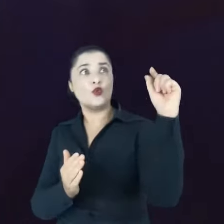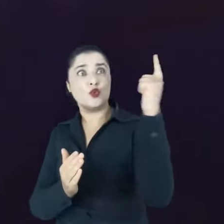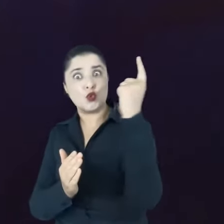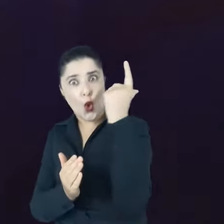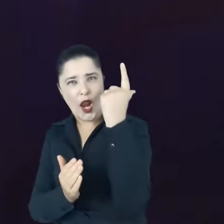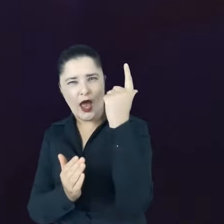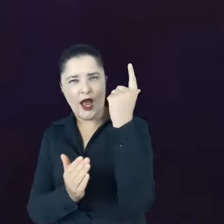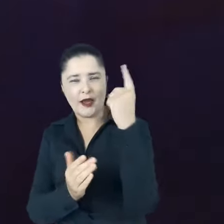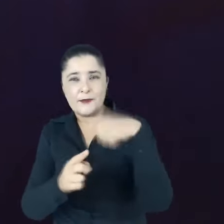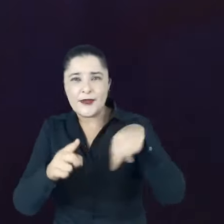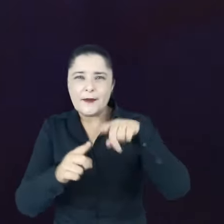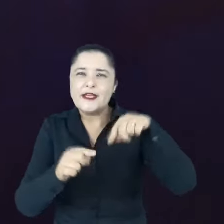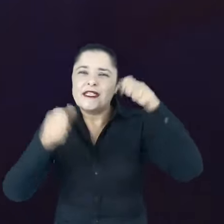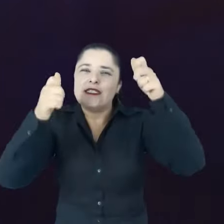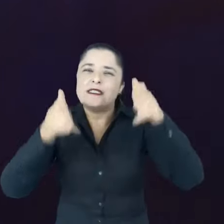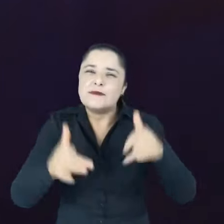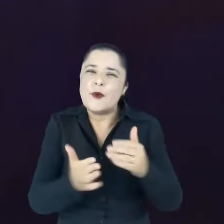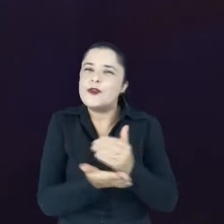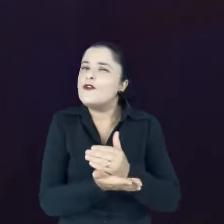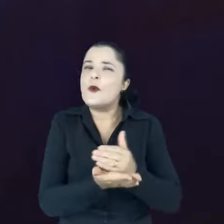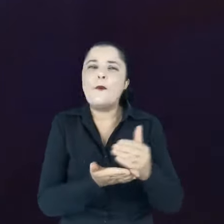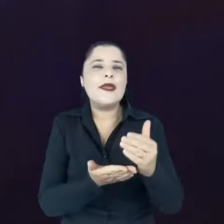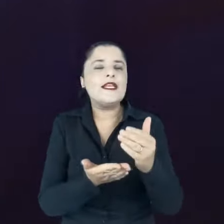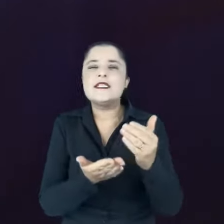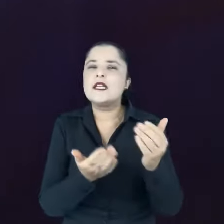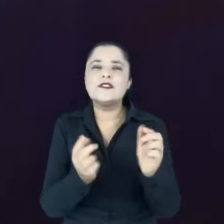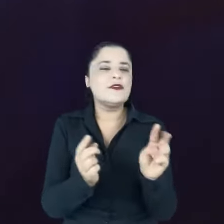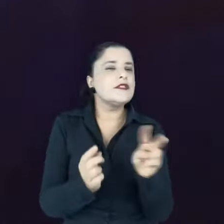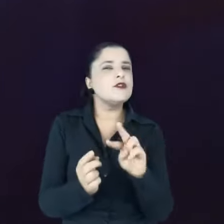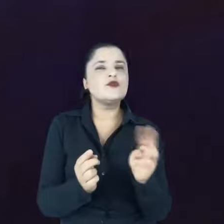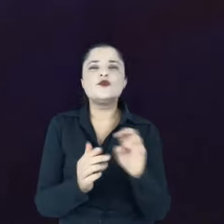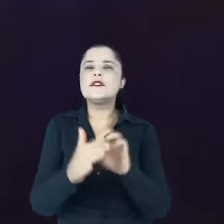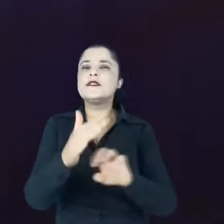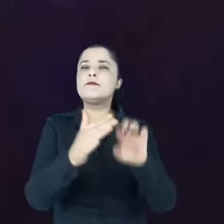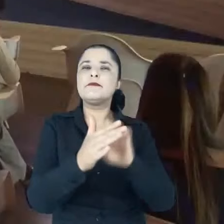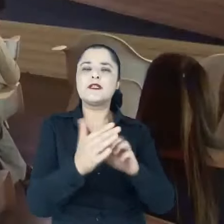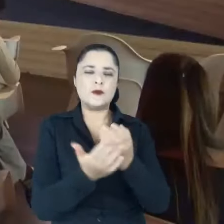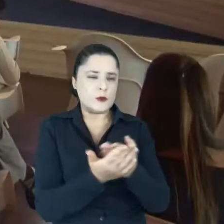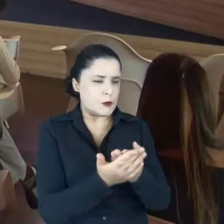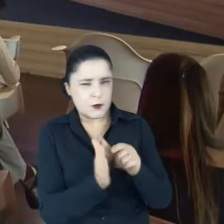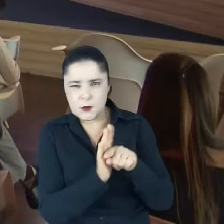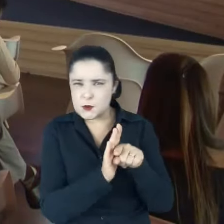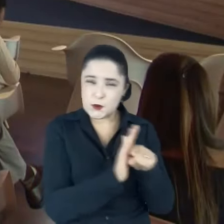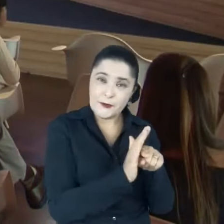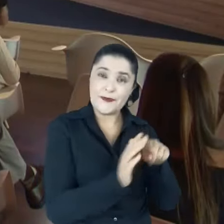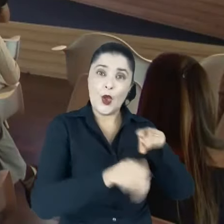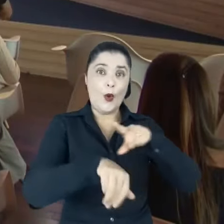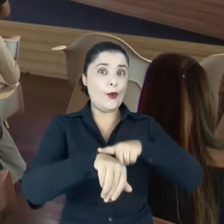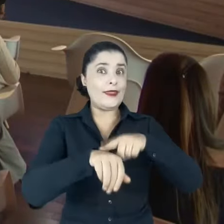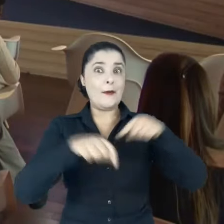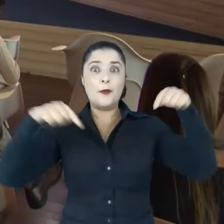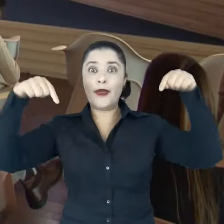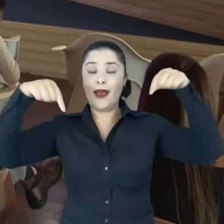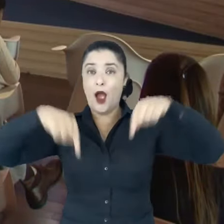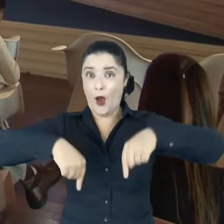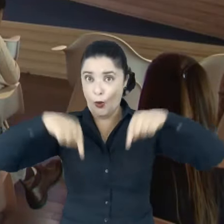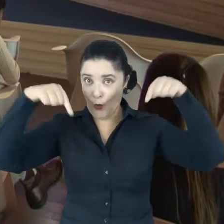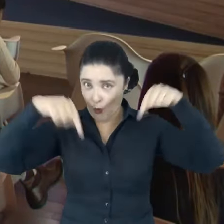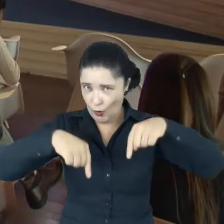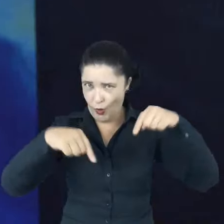teve uma iniciativa das duas empresas há um tempo atrás estudando. Acho que o tempo é agora, né? E isso pode escalar muito,